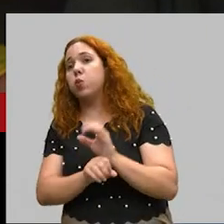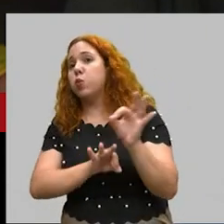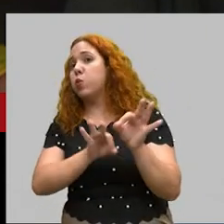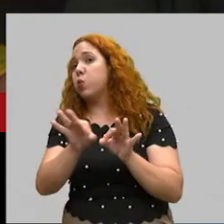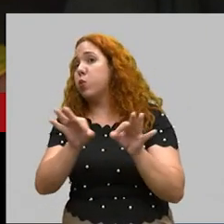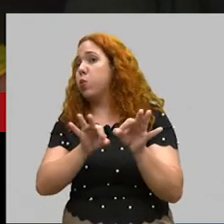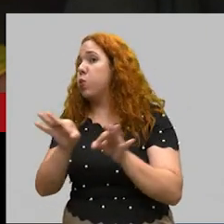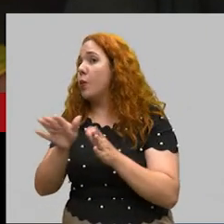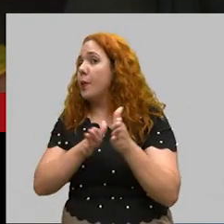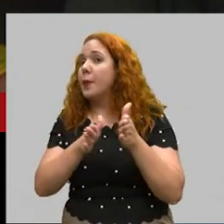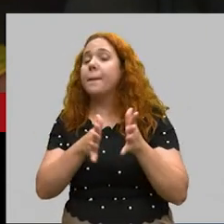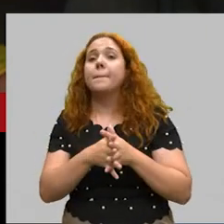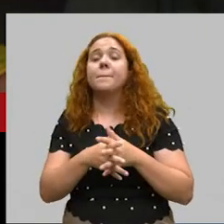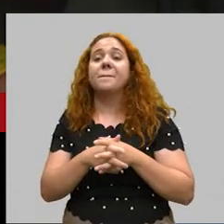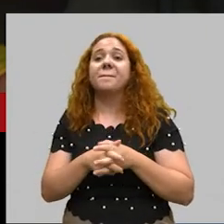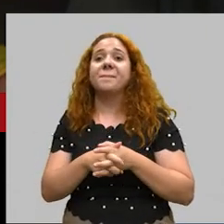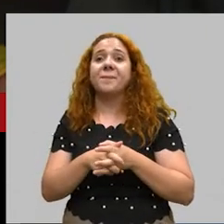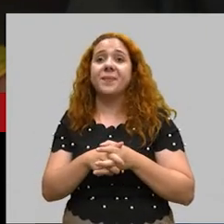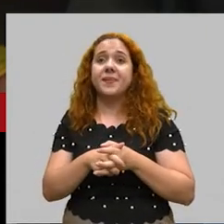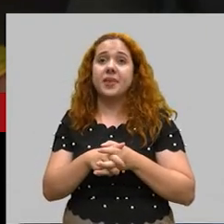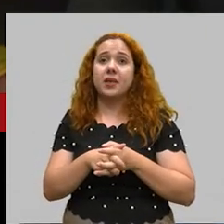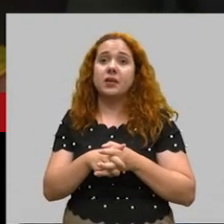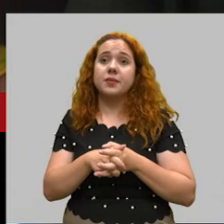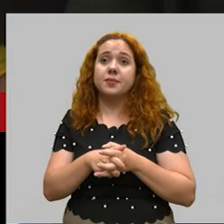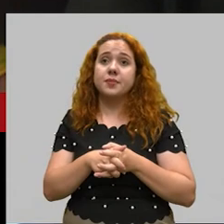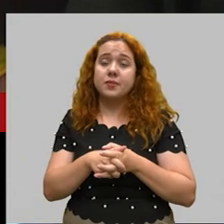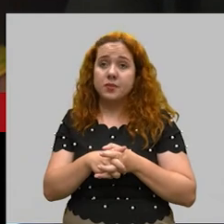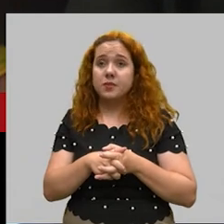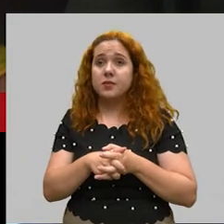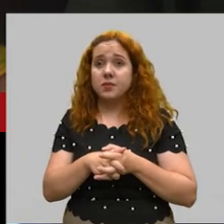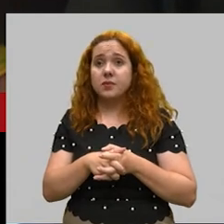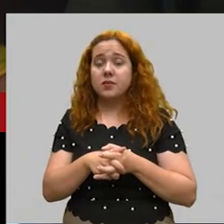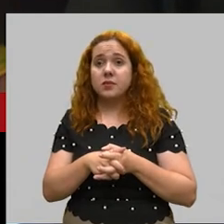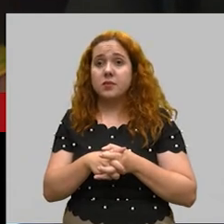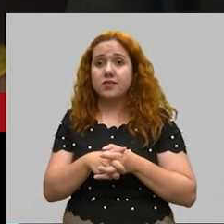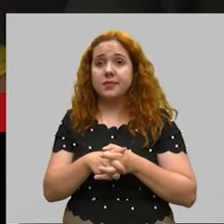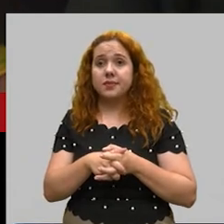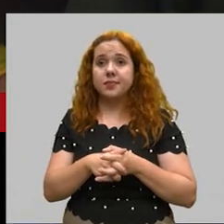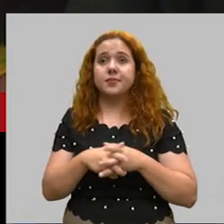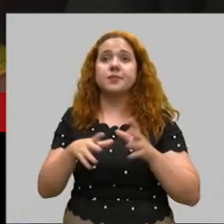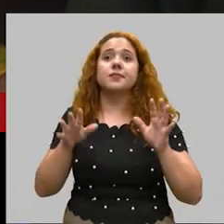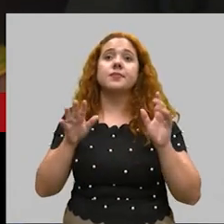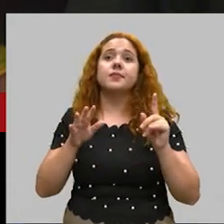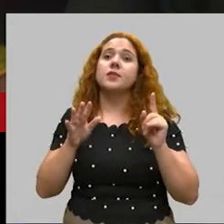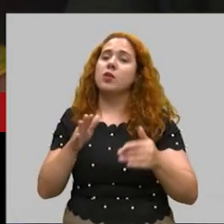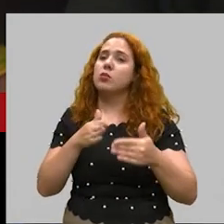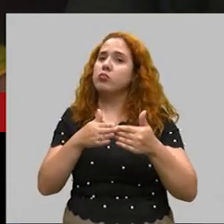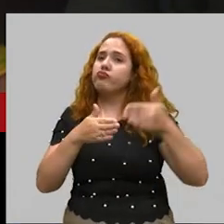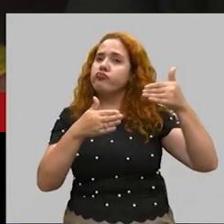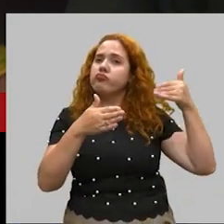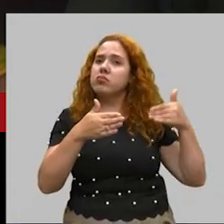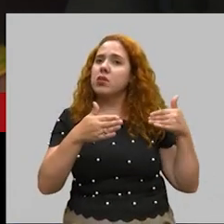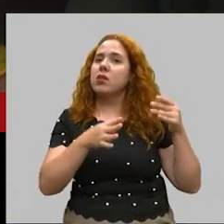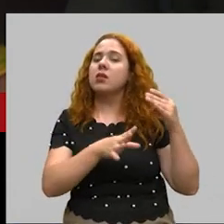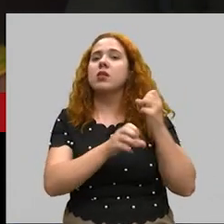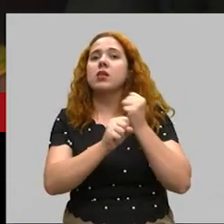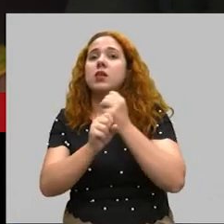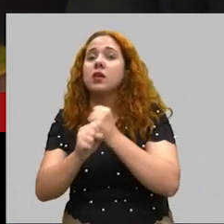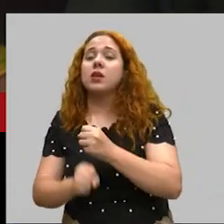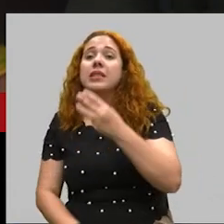uma relação que o último senso sendo questionado em várias questões mas considerando os dois últimos censos